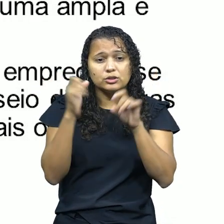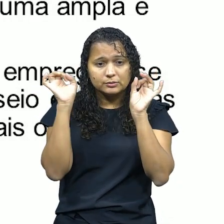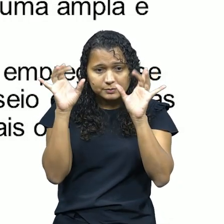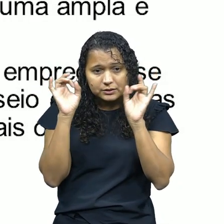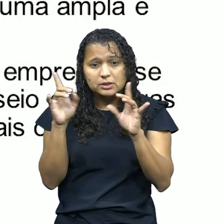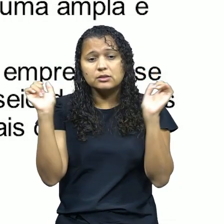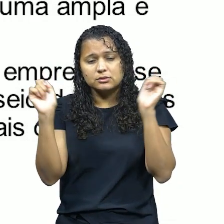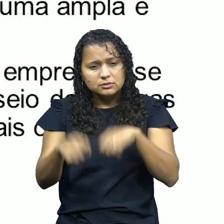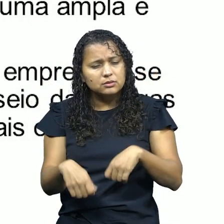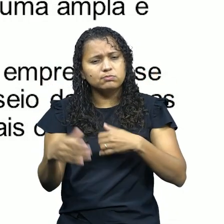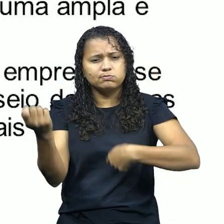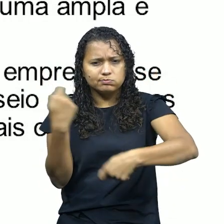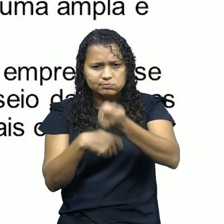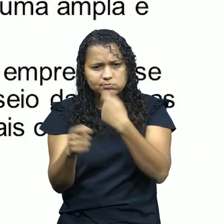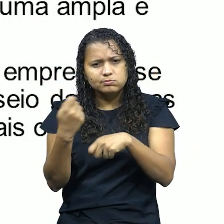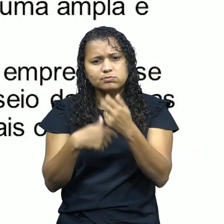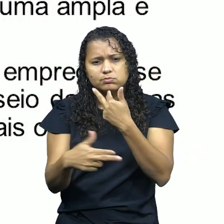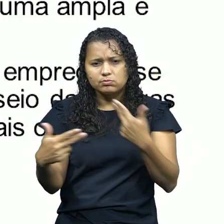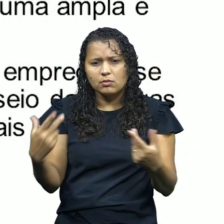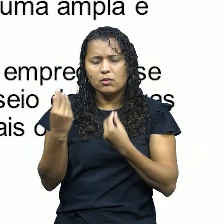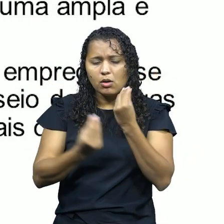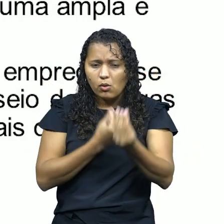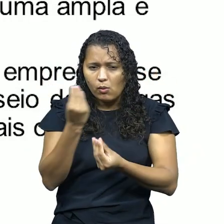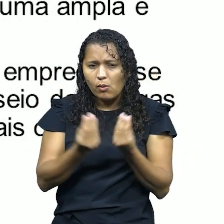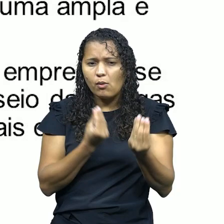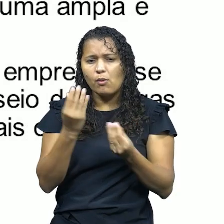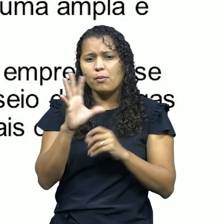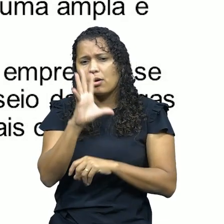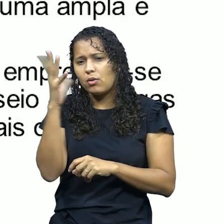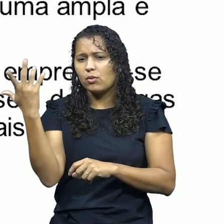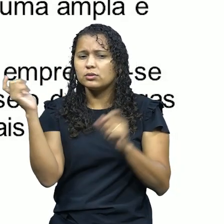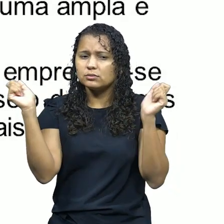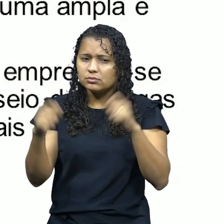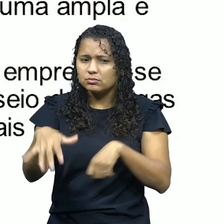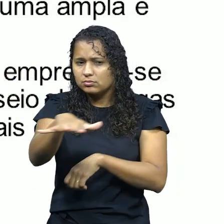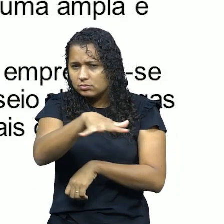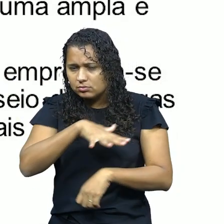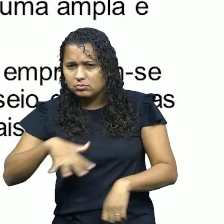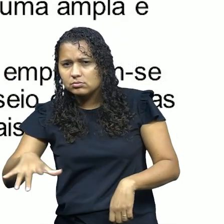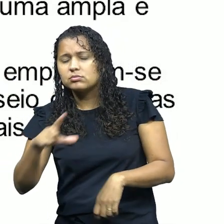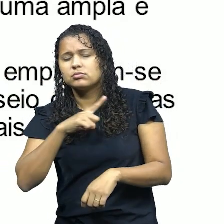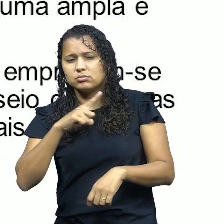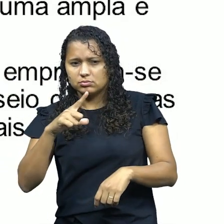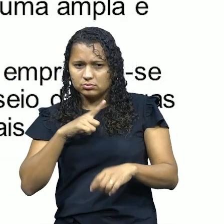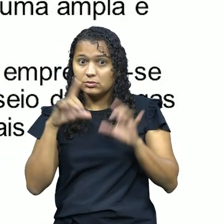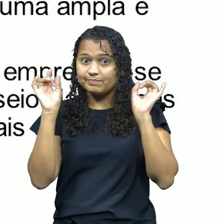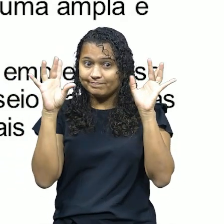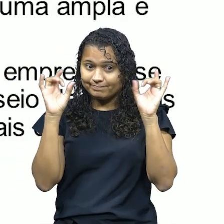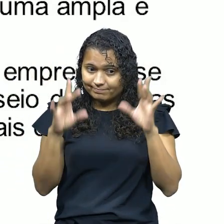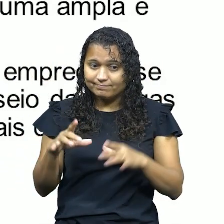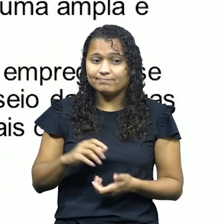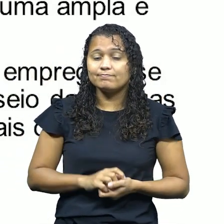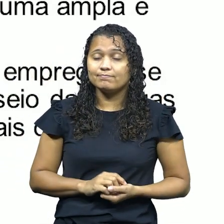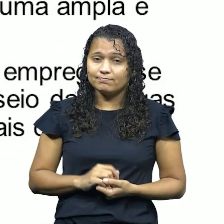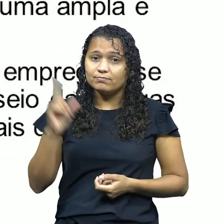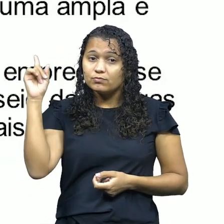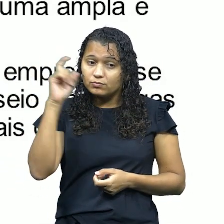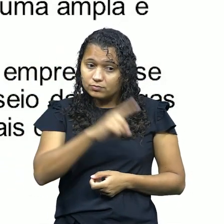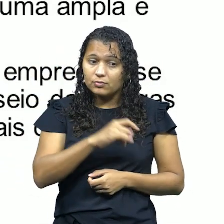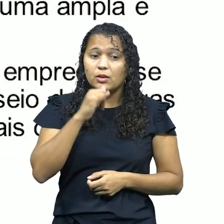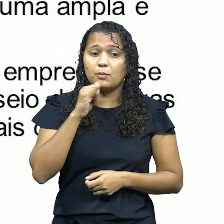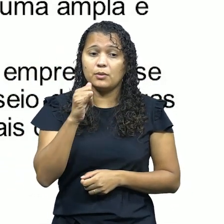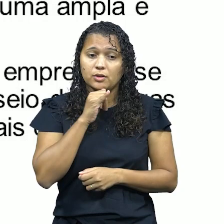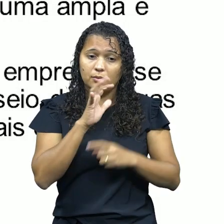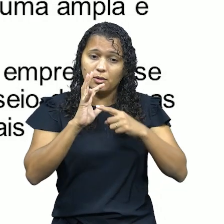mercado, de desempenho e eficiência operacional, constituindo assim uma ampla e complexa especialidade. Além